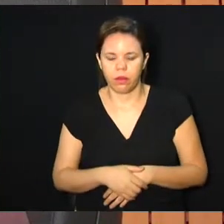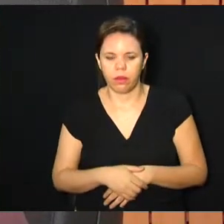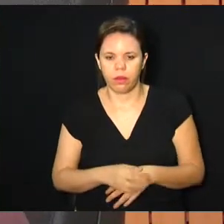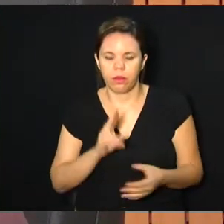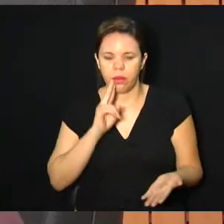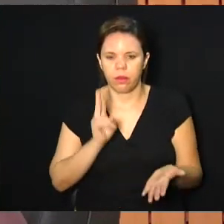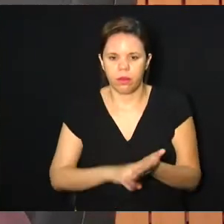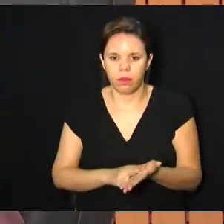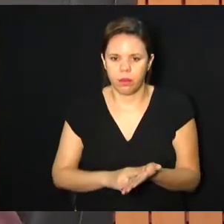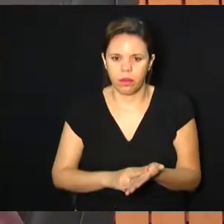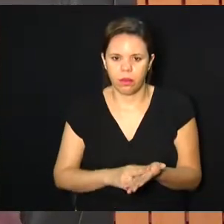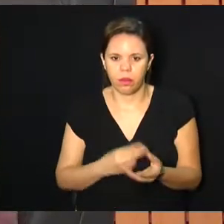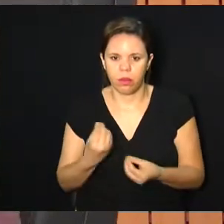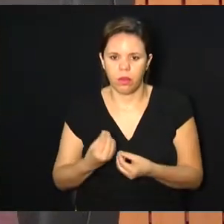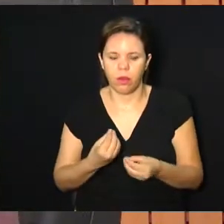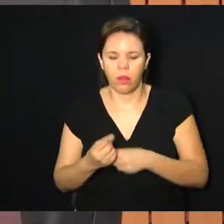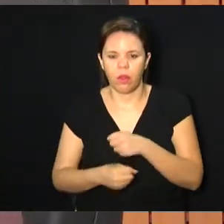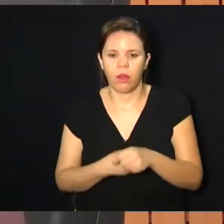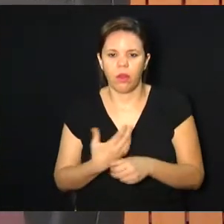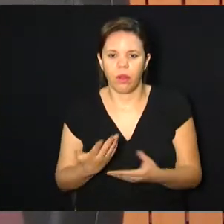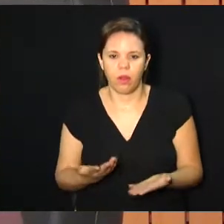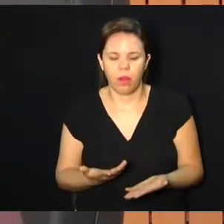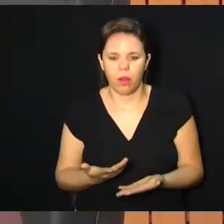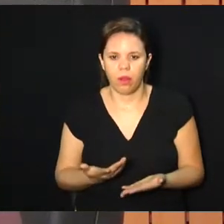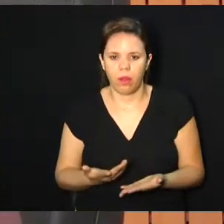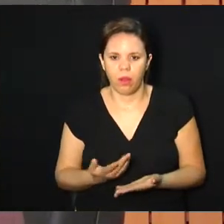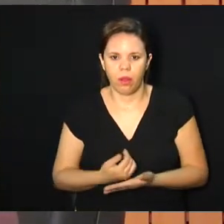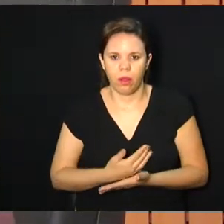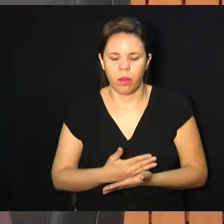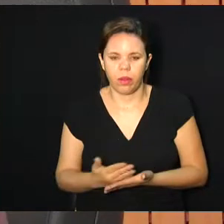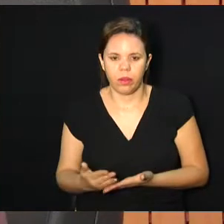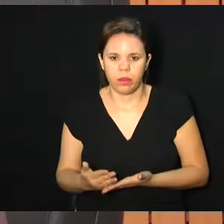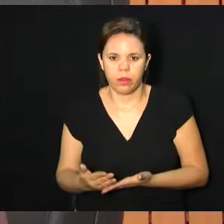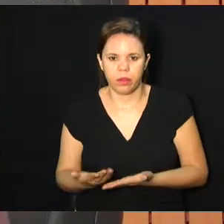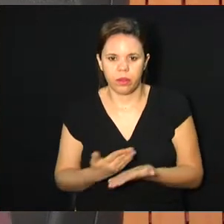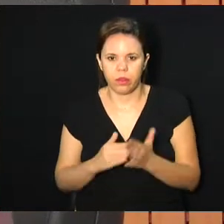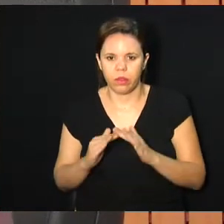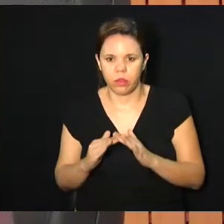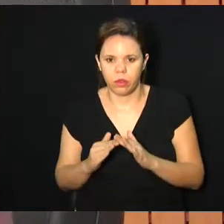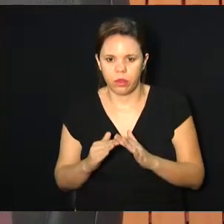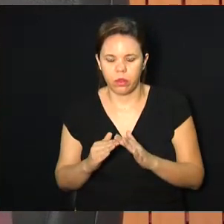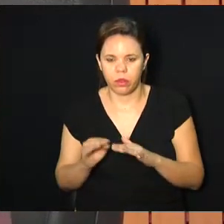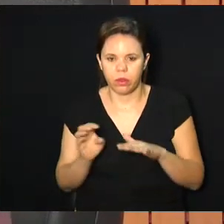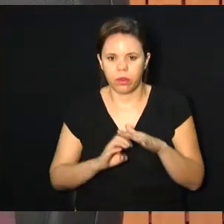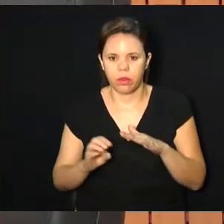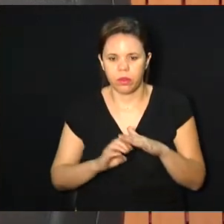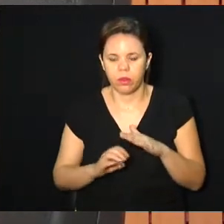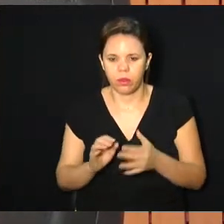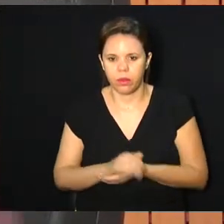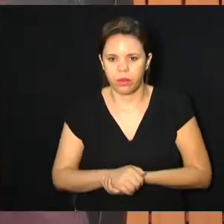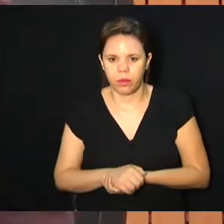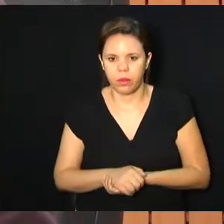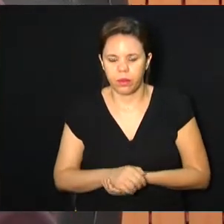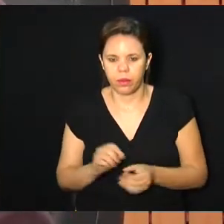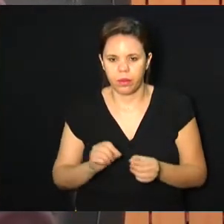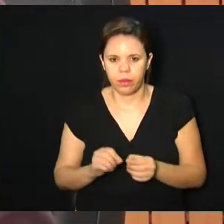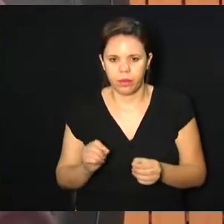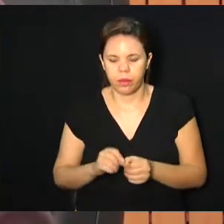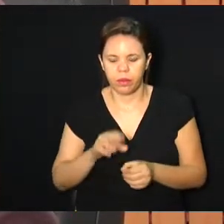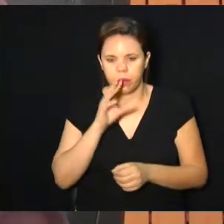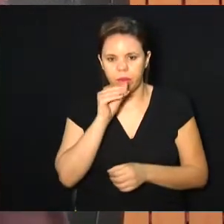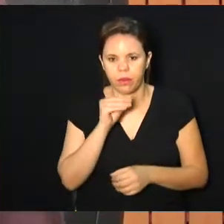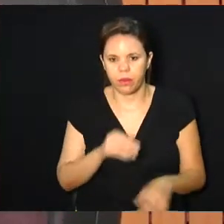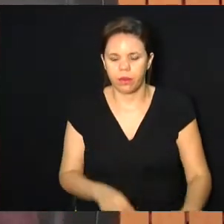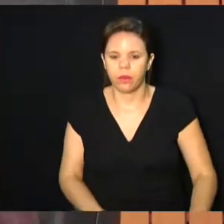carta, como que anda e coisa e tal, e aí eles começaram com escolas e com as empresas, para a empresa fazer com os